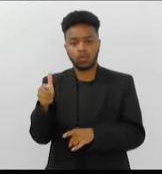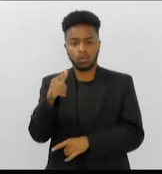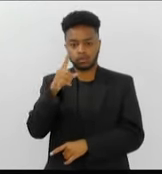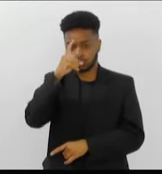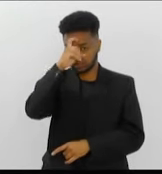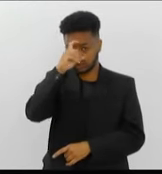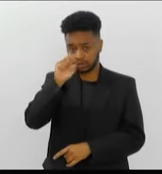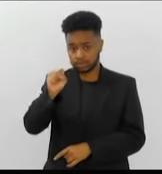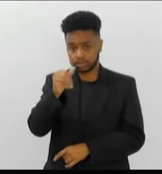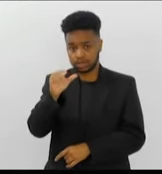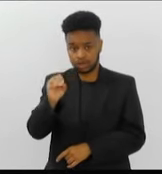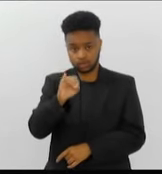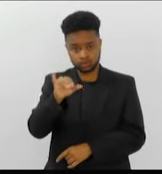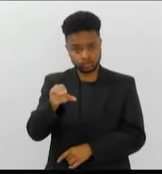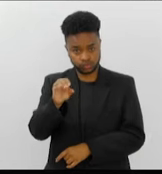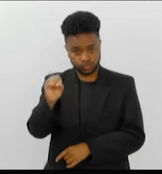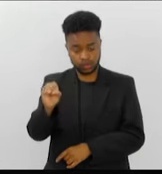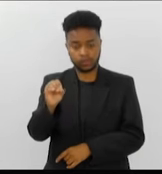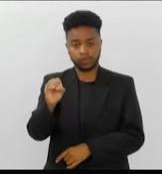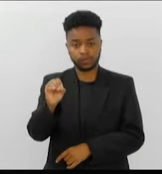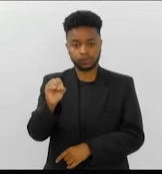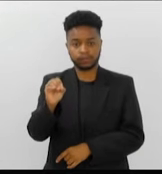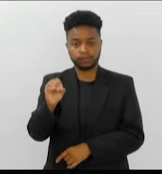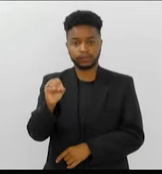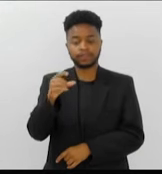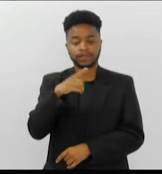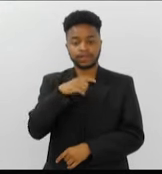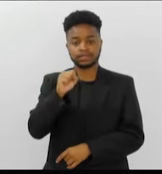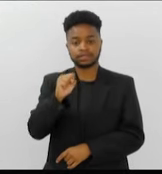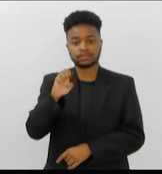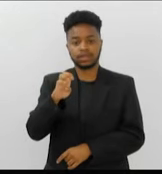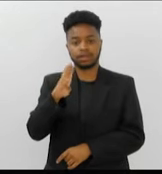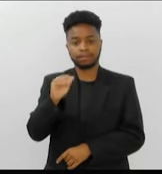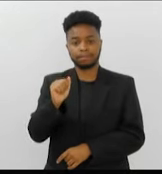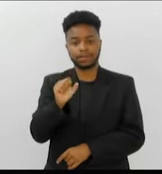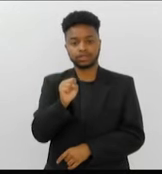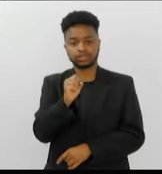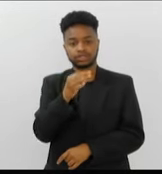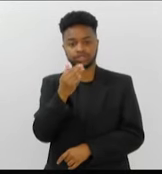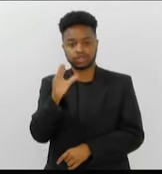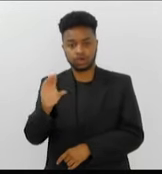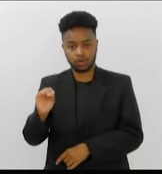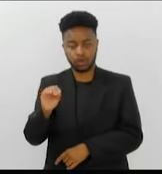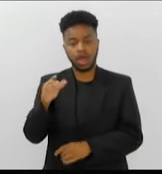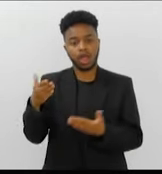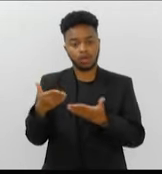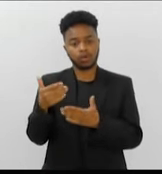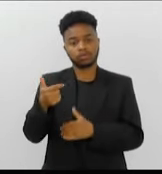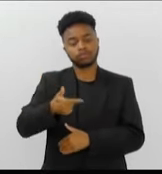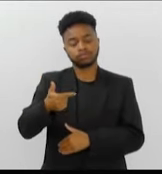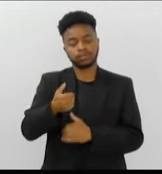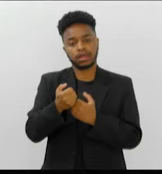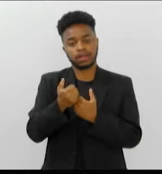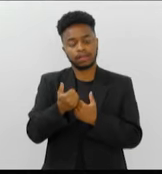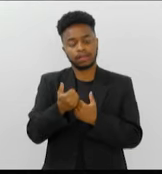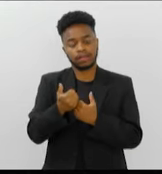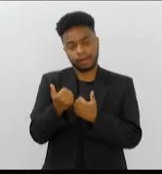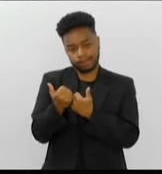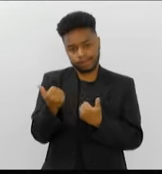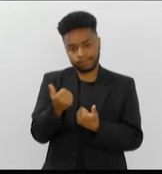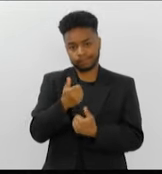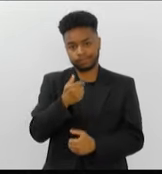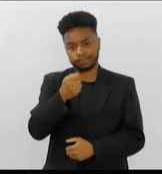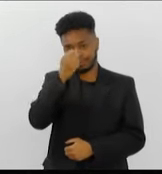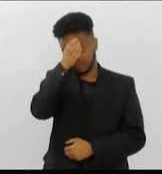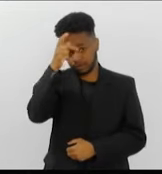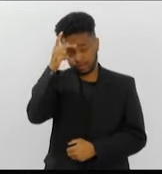Batista, onde o Sebastião Faria, atual vice-prefeito, fez uma administração de excelência,